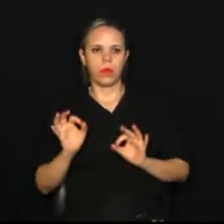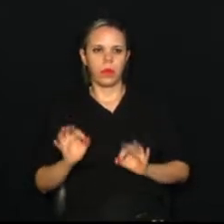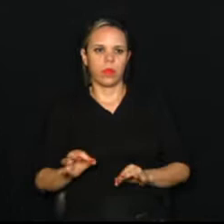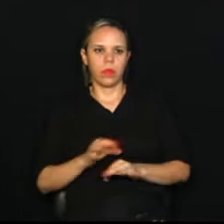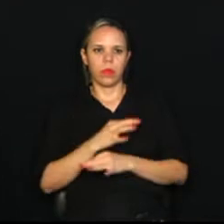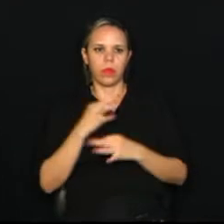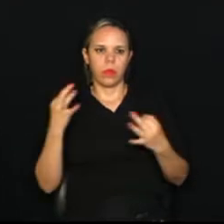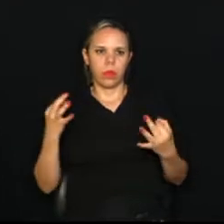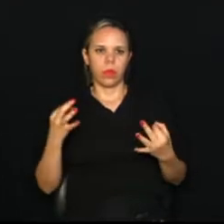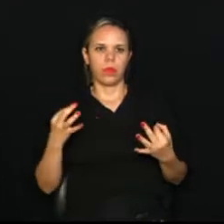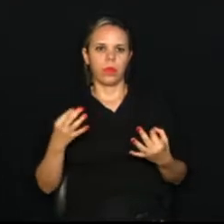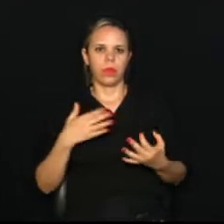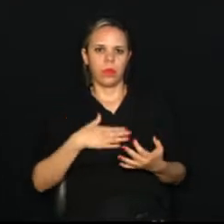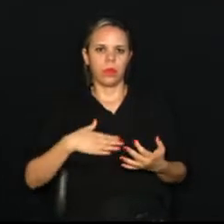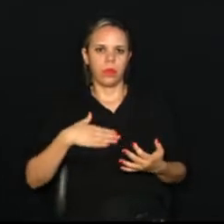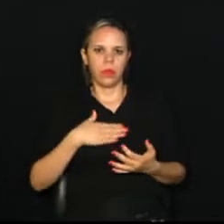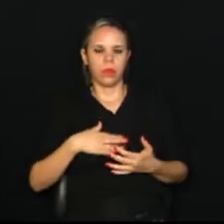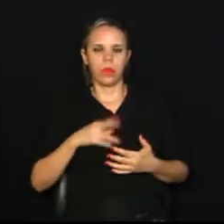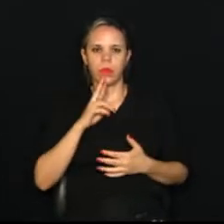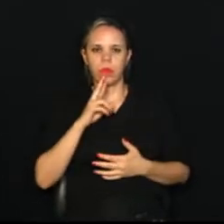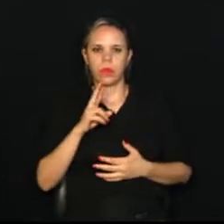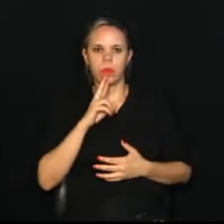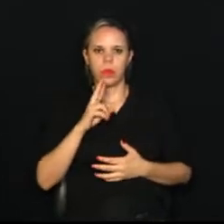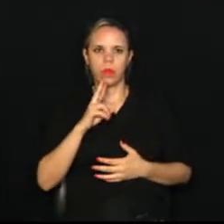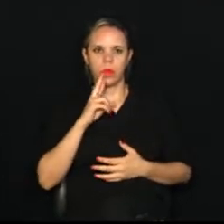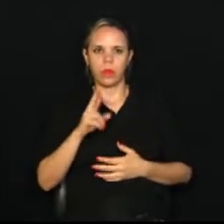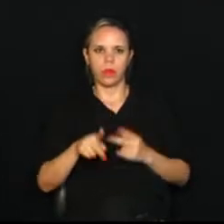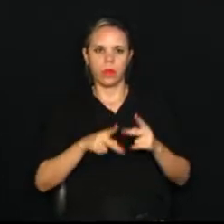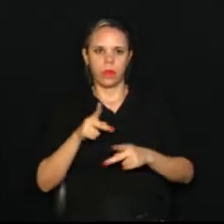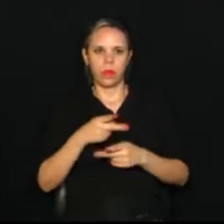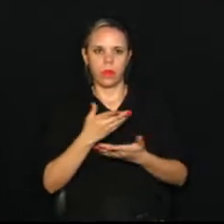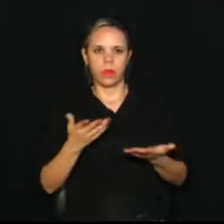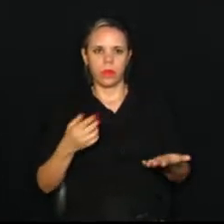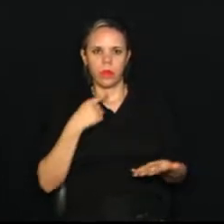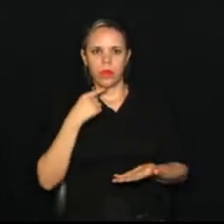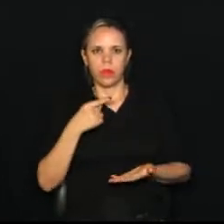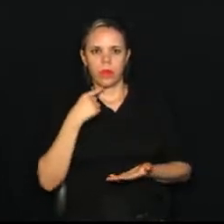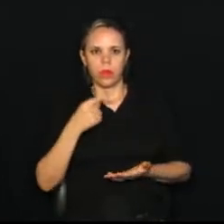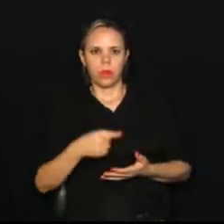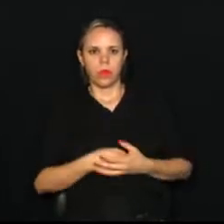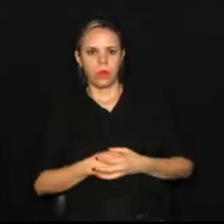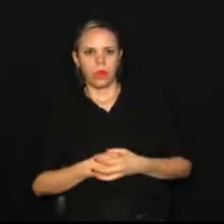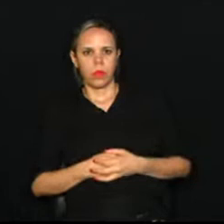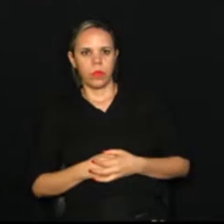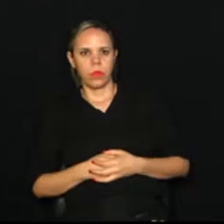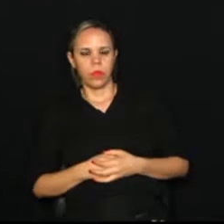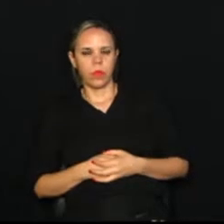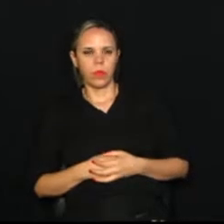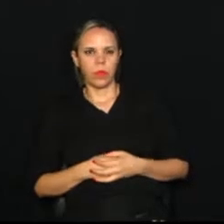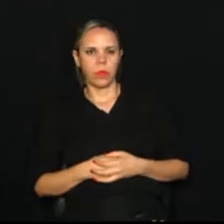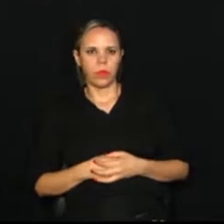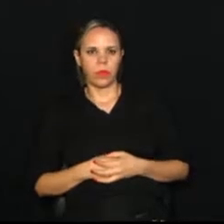forma amigável, respondendo aos anseios da população.